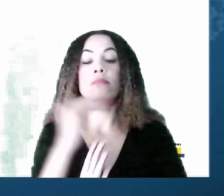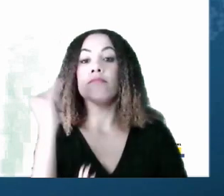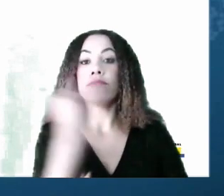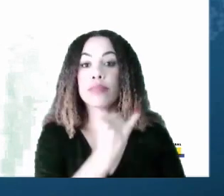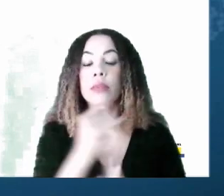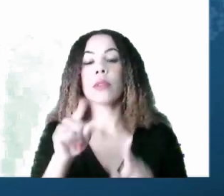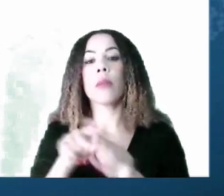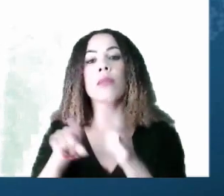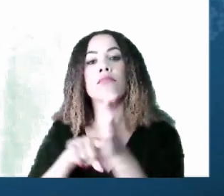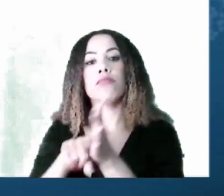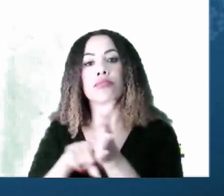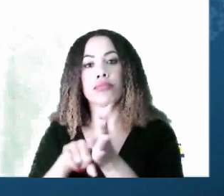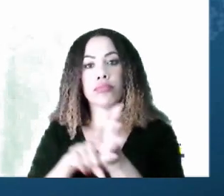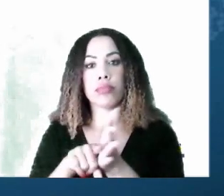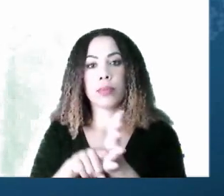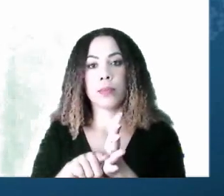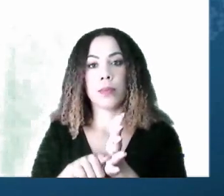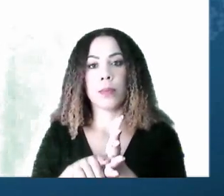investigação e